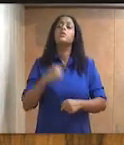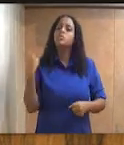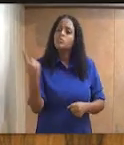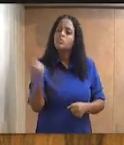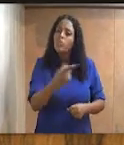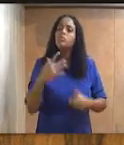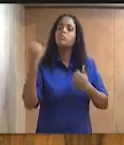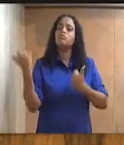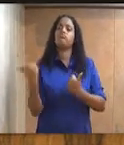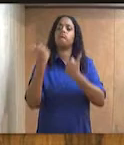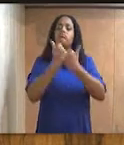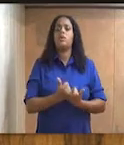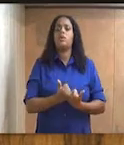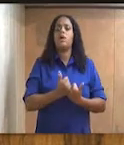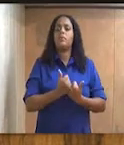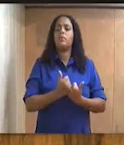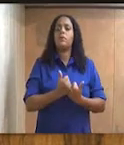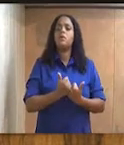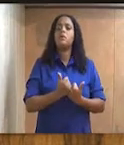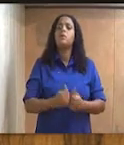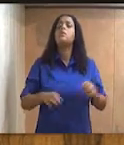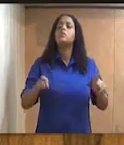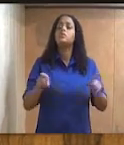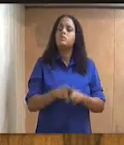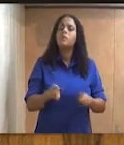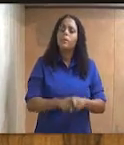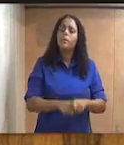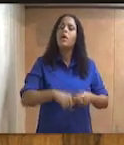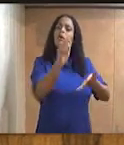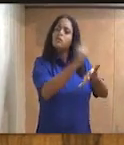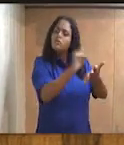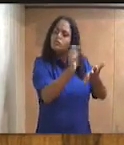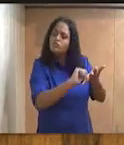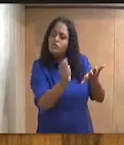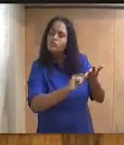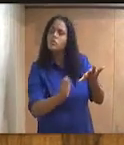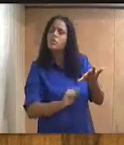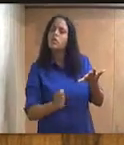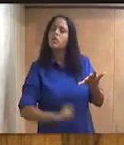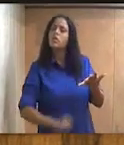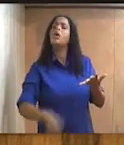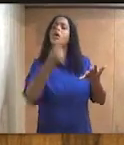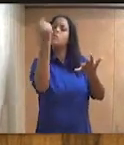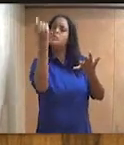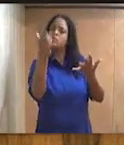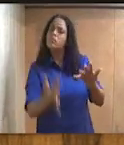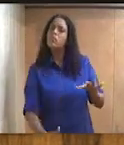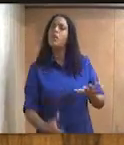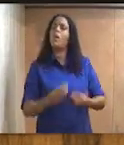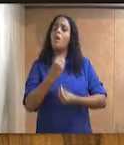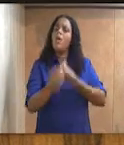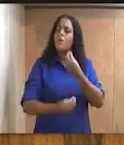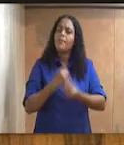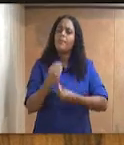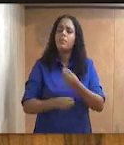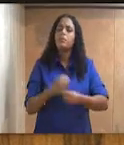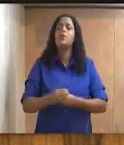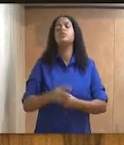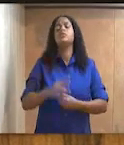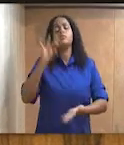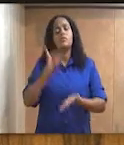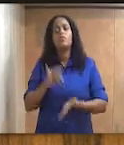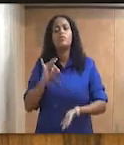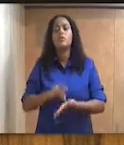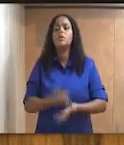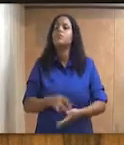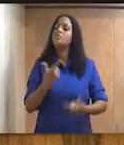apoiem. Vou solicitar, inclusive por escrito, também uma justificativa coerente de que realmente não